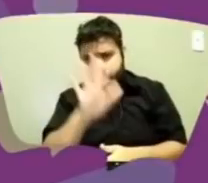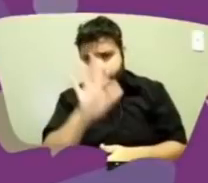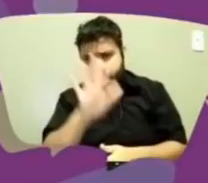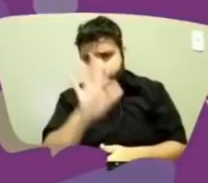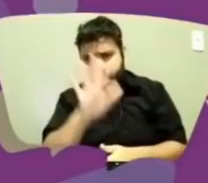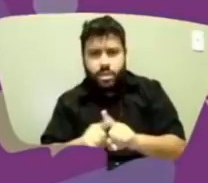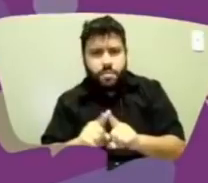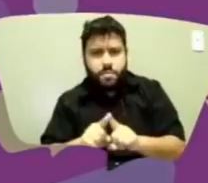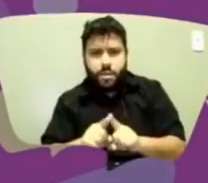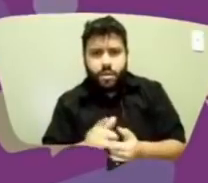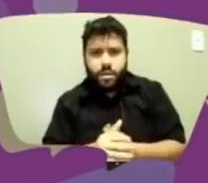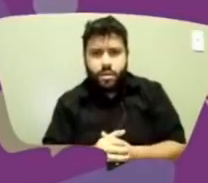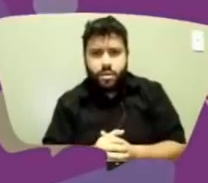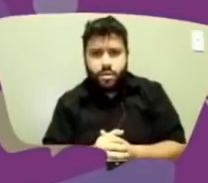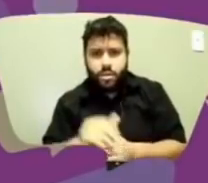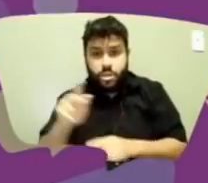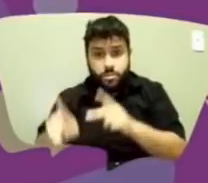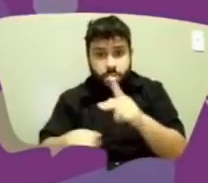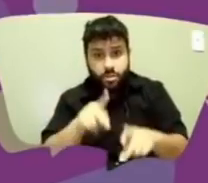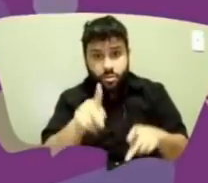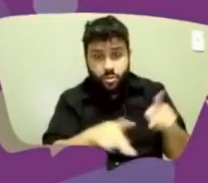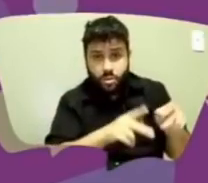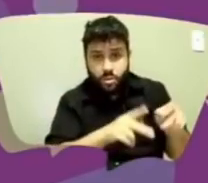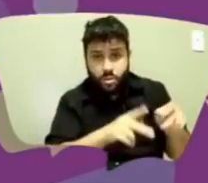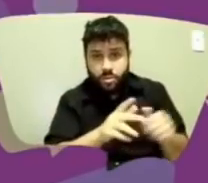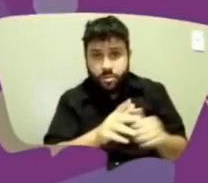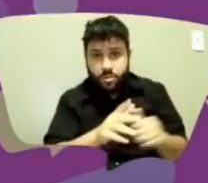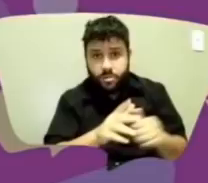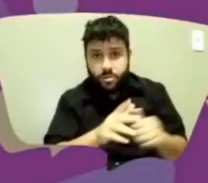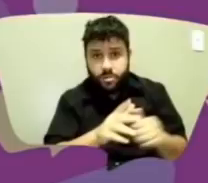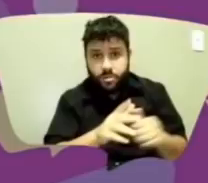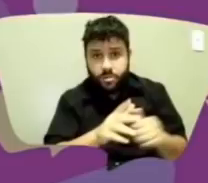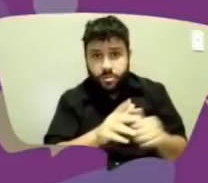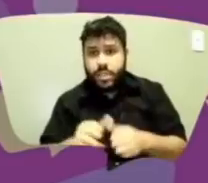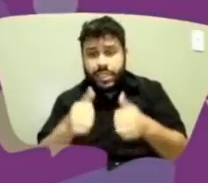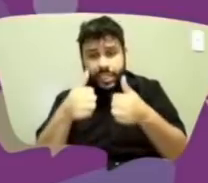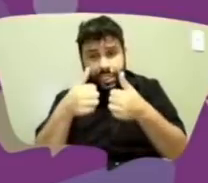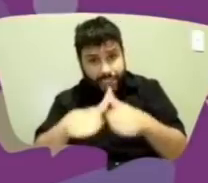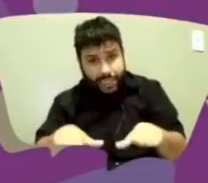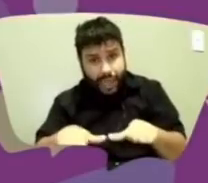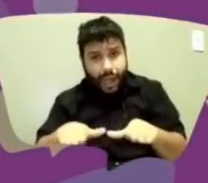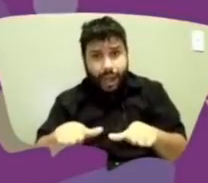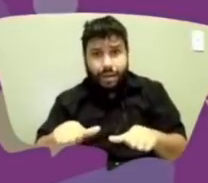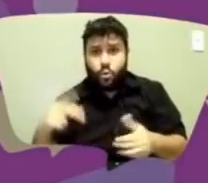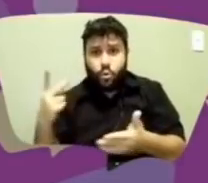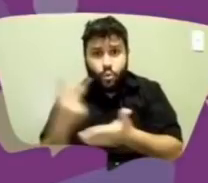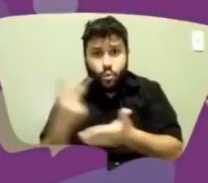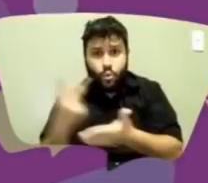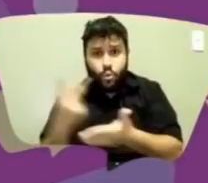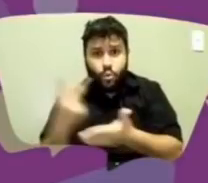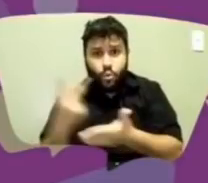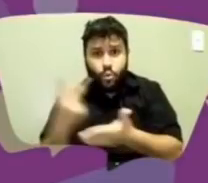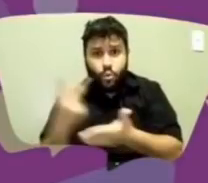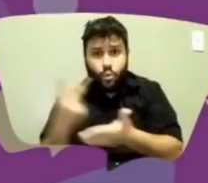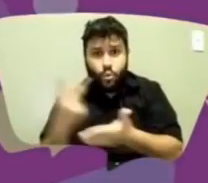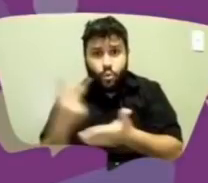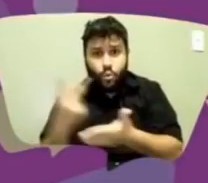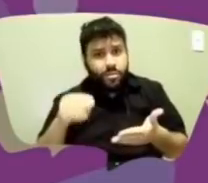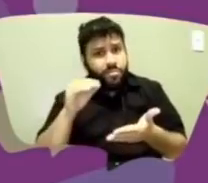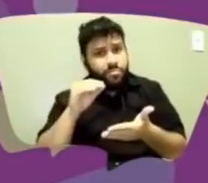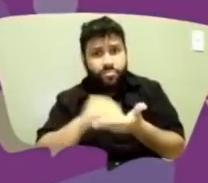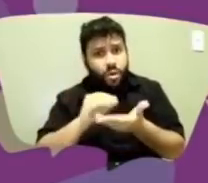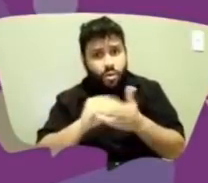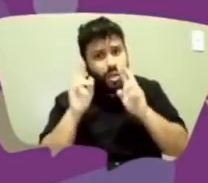estavam sendo submetidos a diversas violações, como também estava havendo